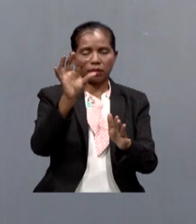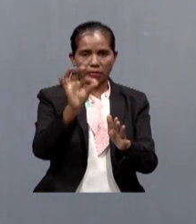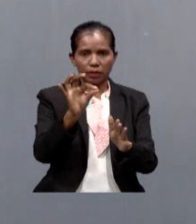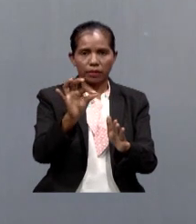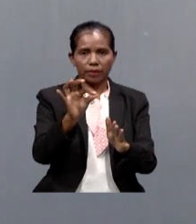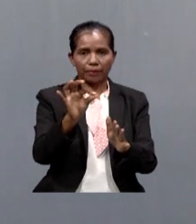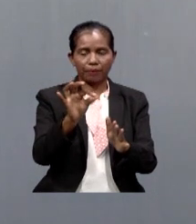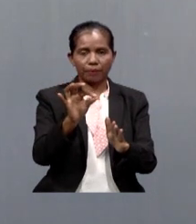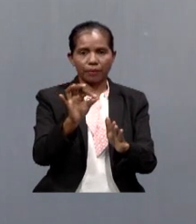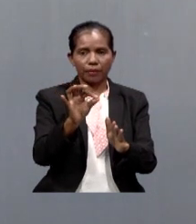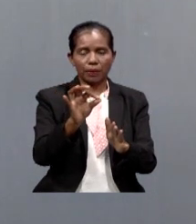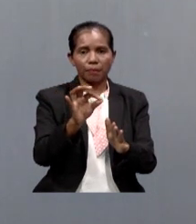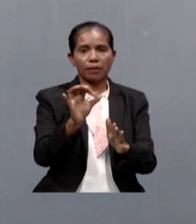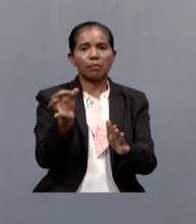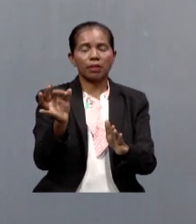diploma ia